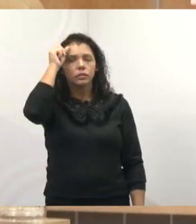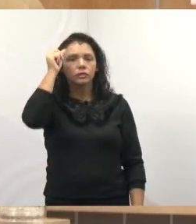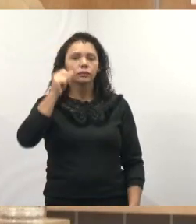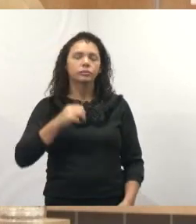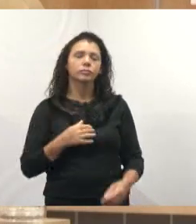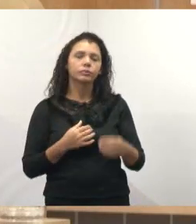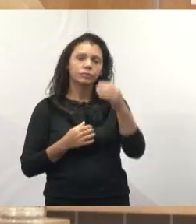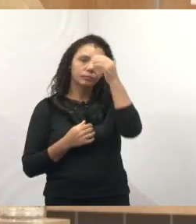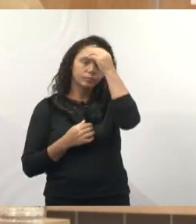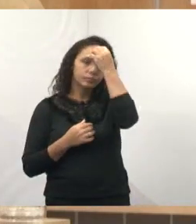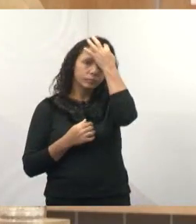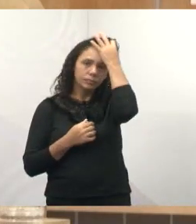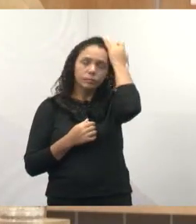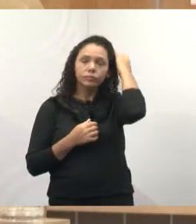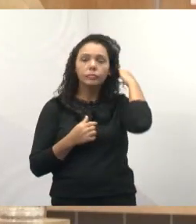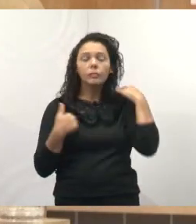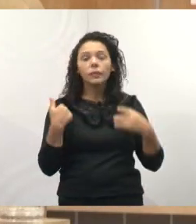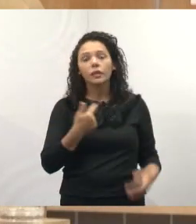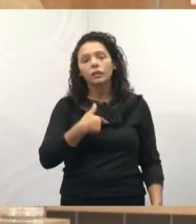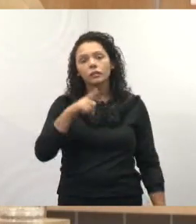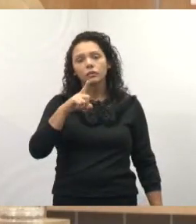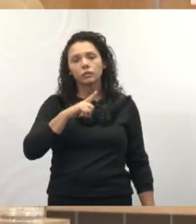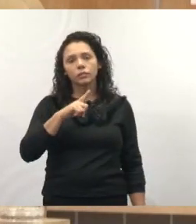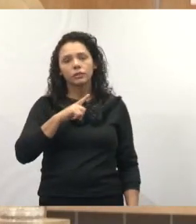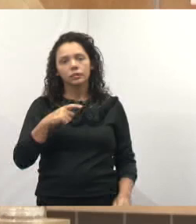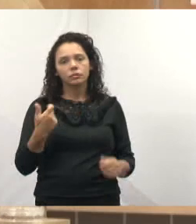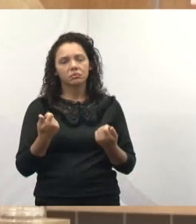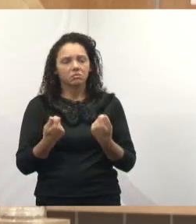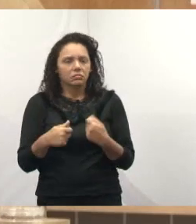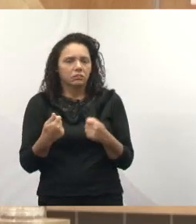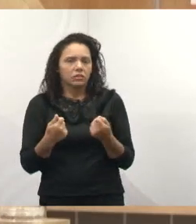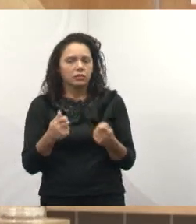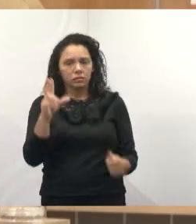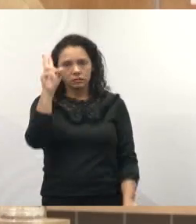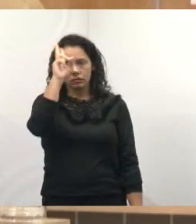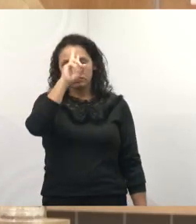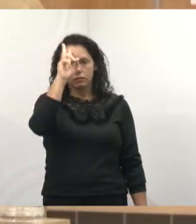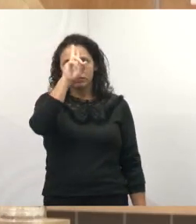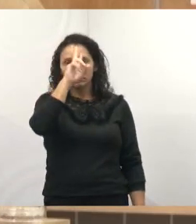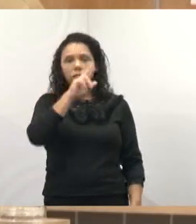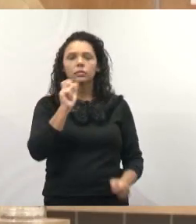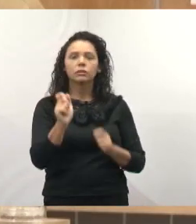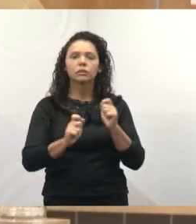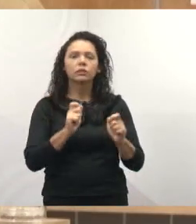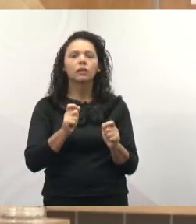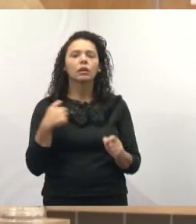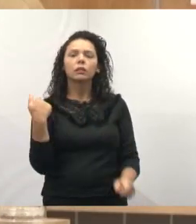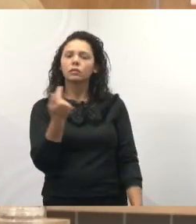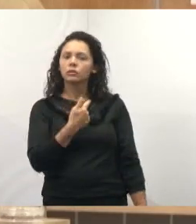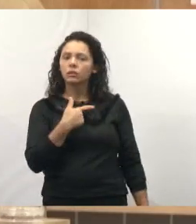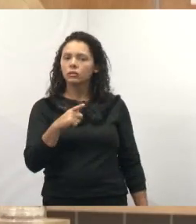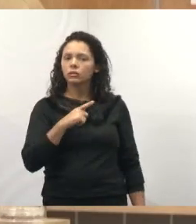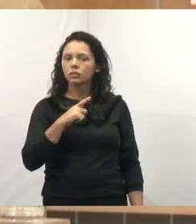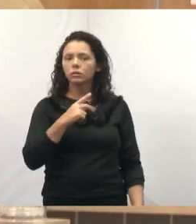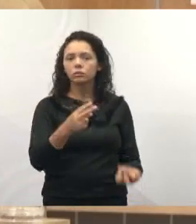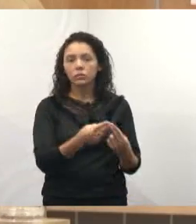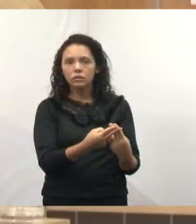pessoal. E nós temos que lembrar da nossa